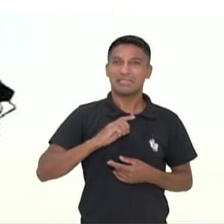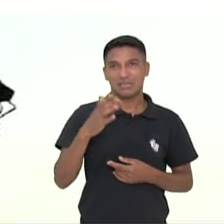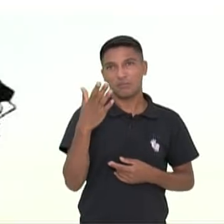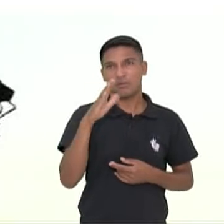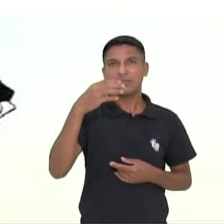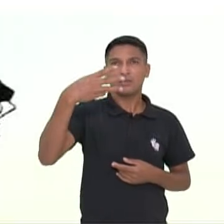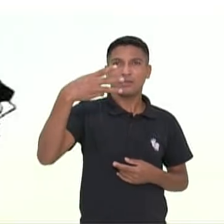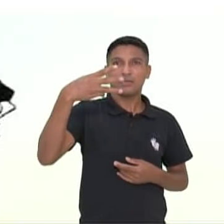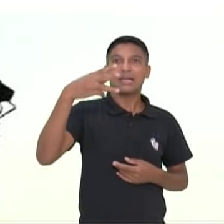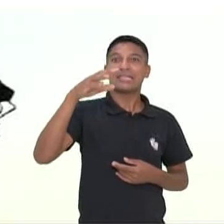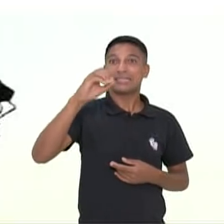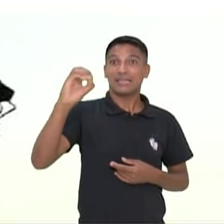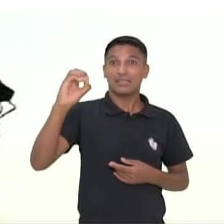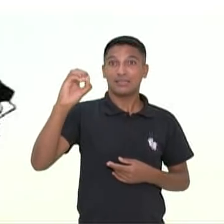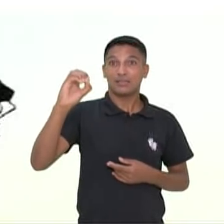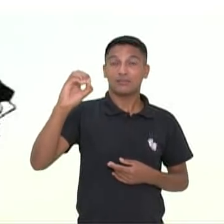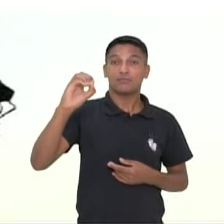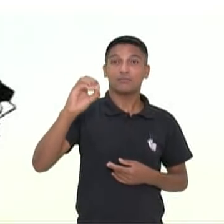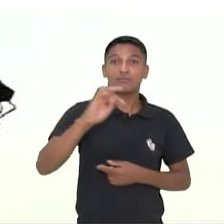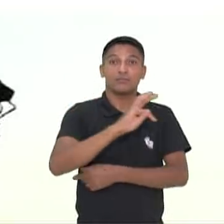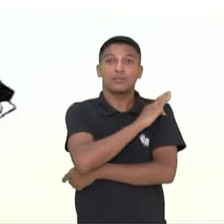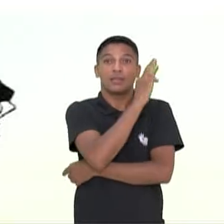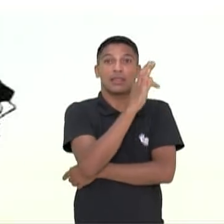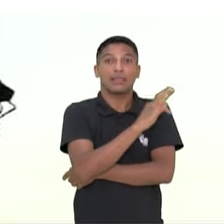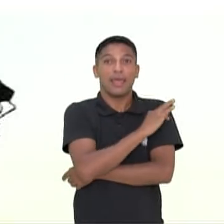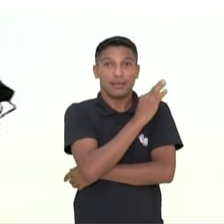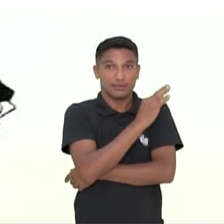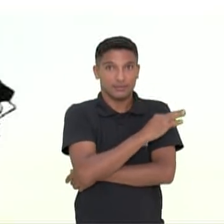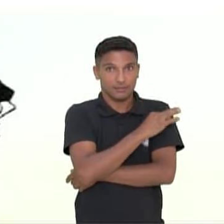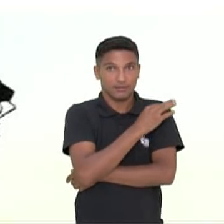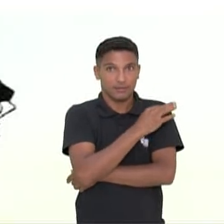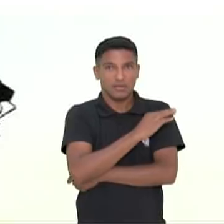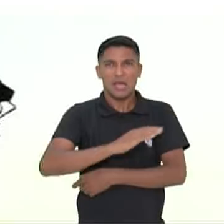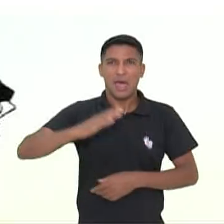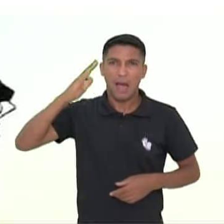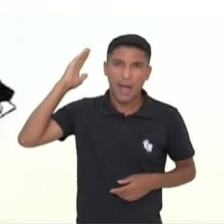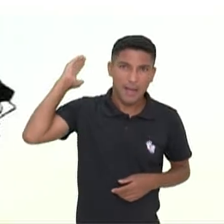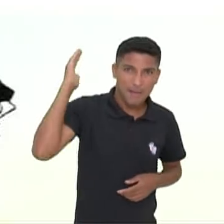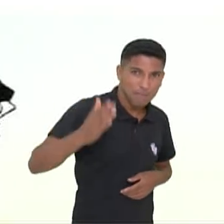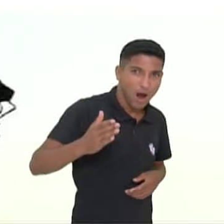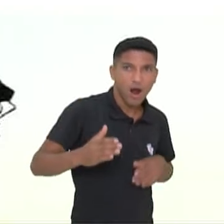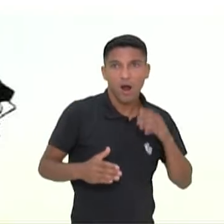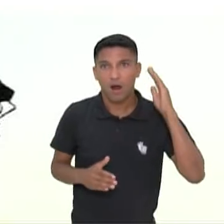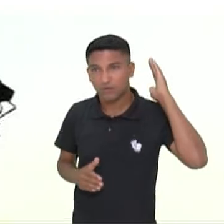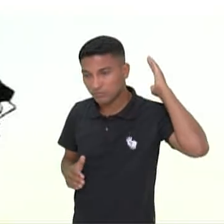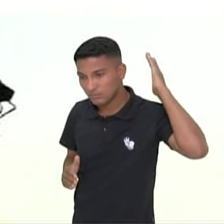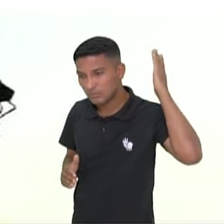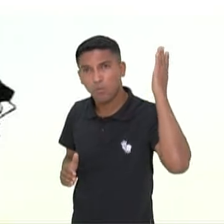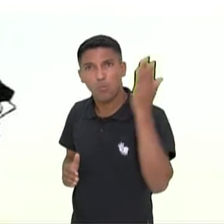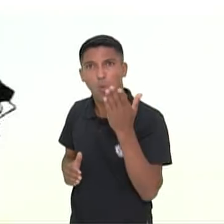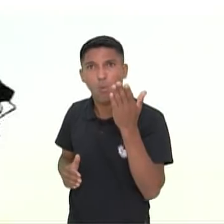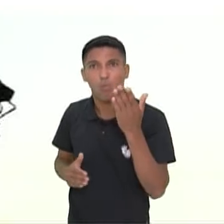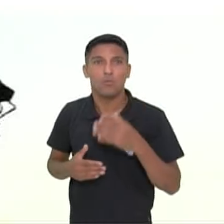técnicas básicas e infinitas combinações. Porém, quase a totalidade delas estão baseadas nos seguintes golpes.